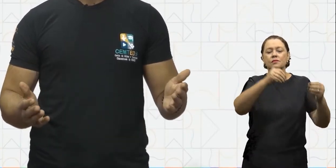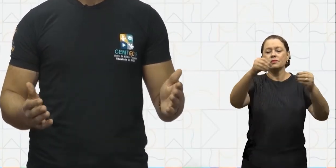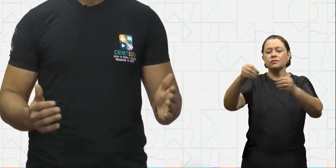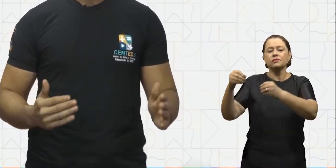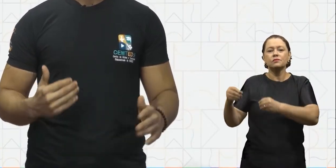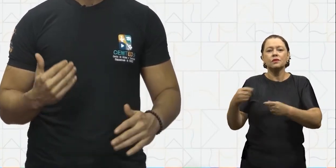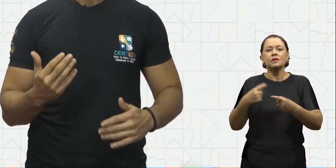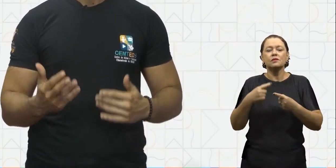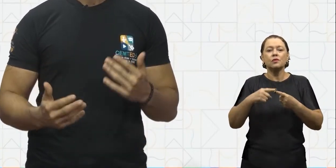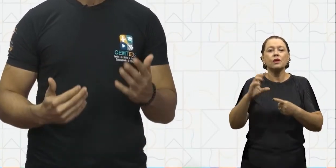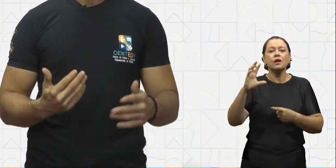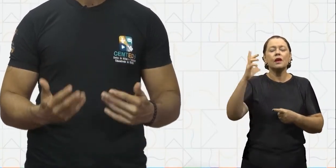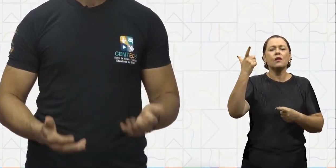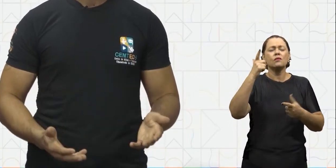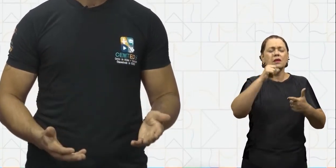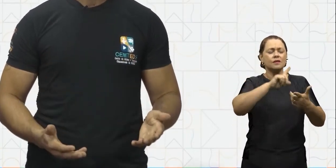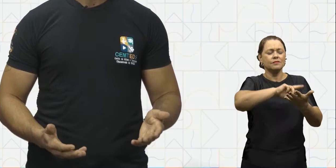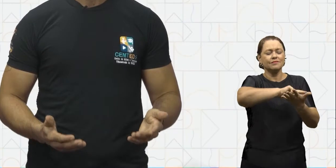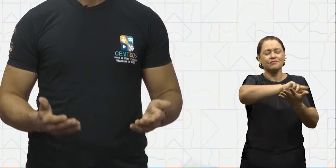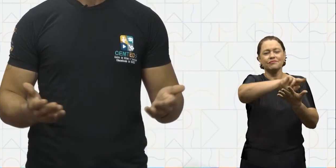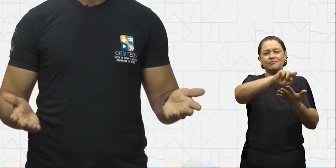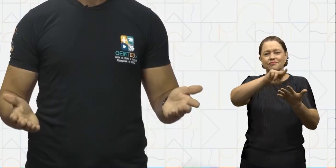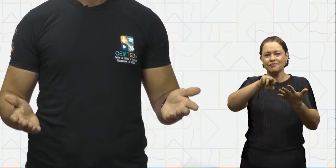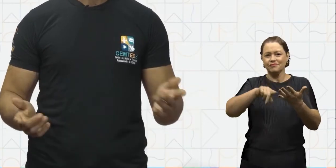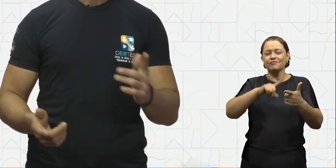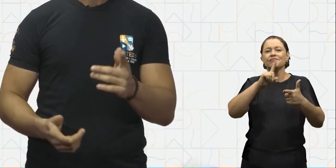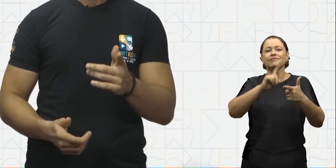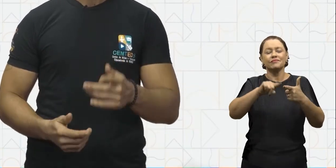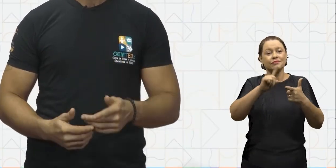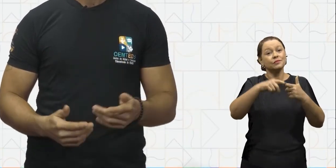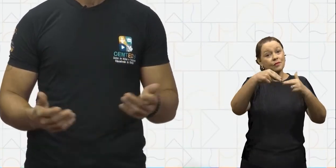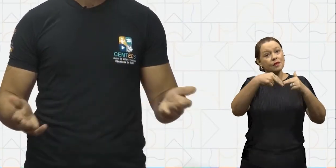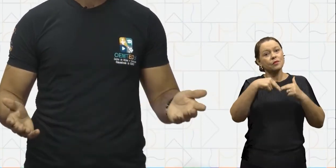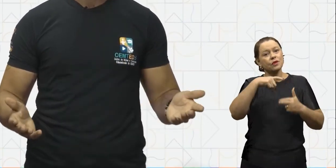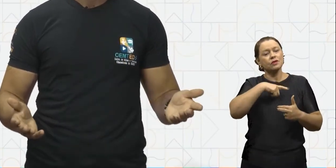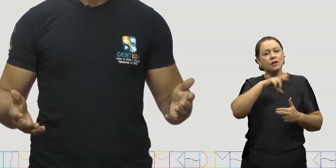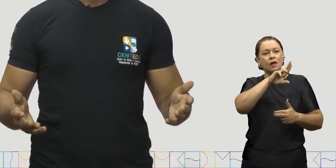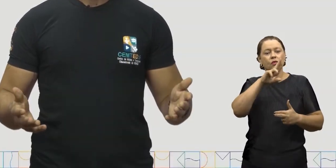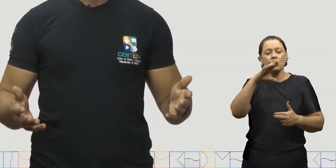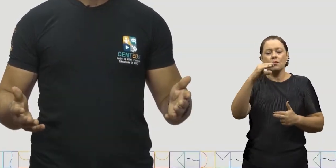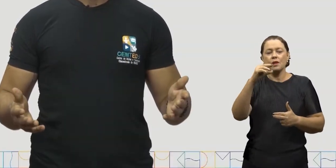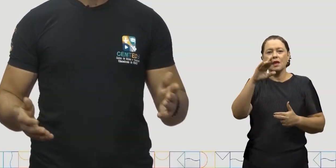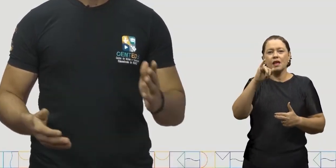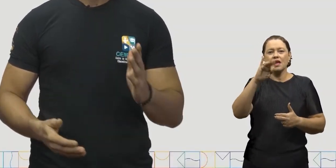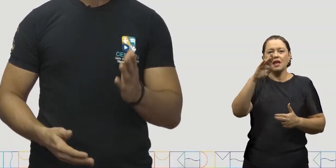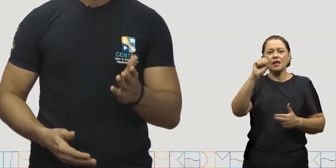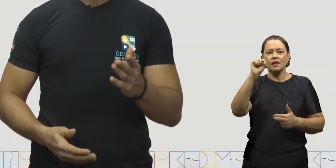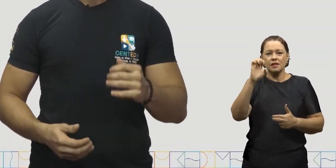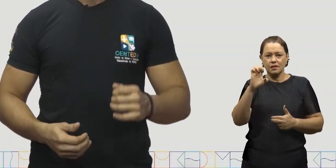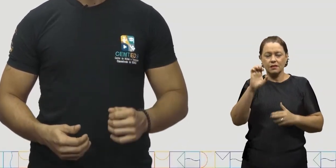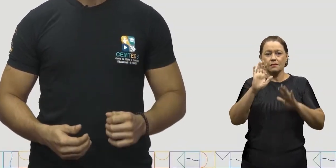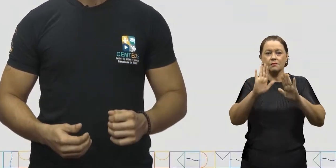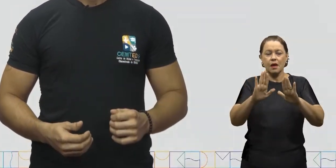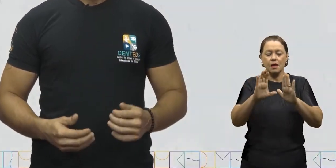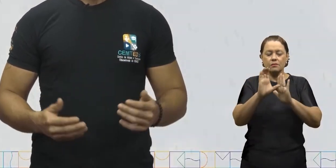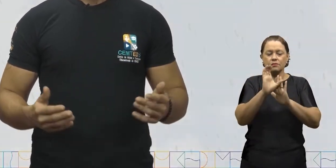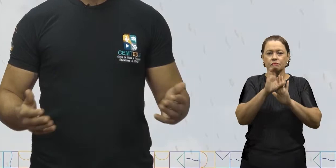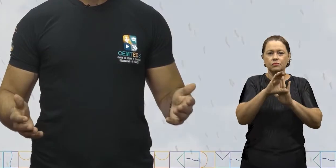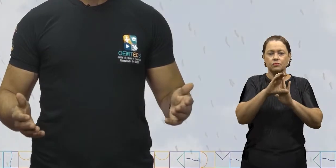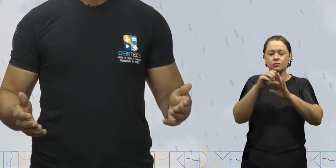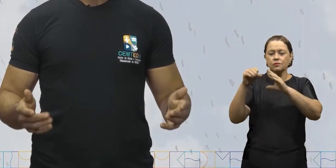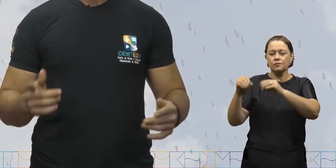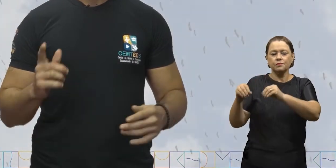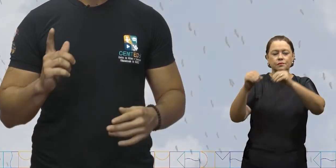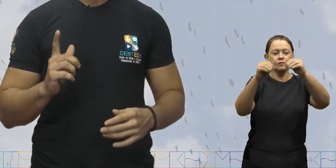num contexto com vários problemas. Por isso ganhou esse nome de crise. Quando falamos do conceito de migração,